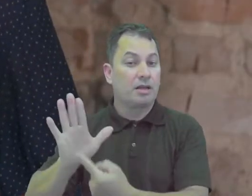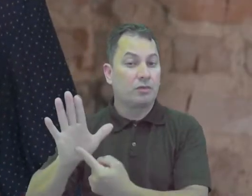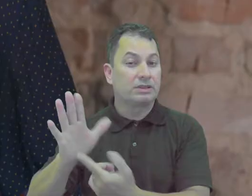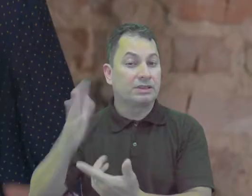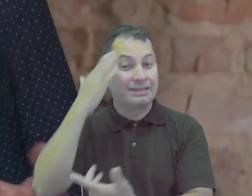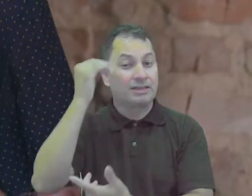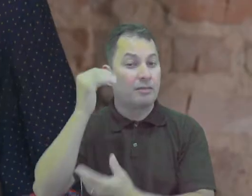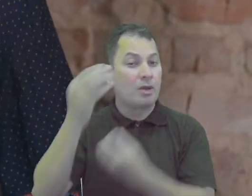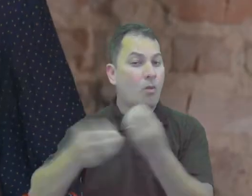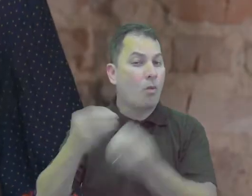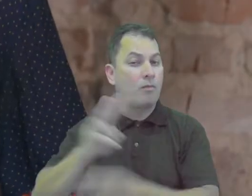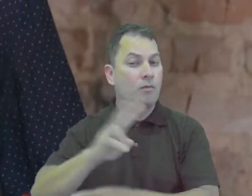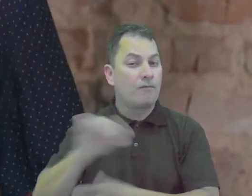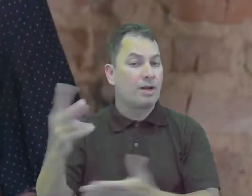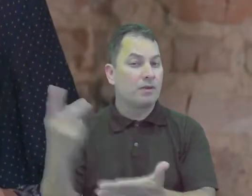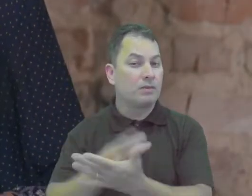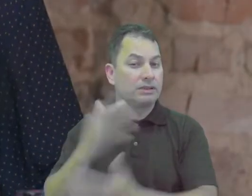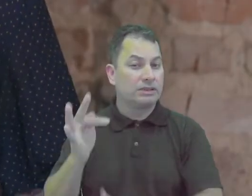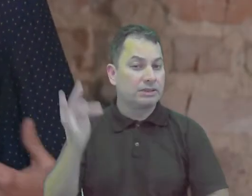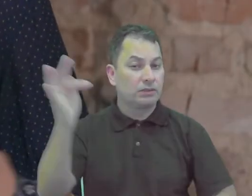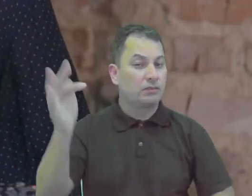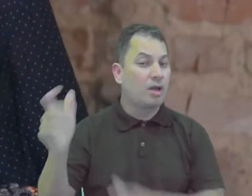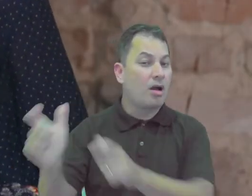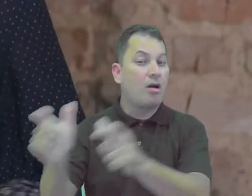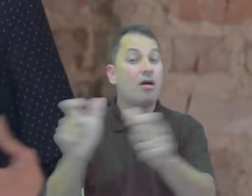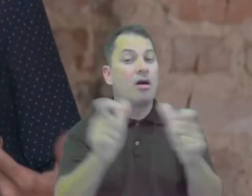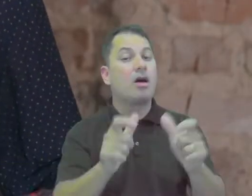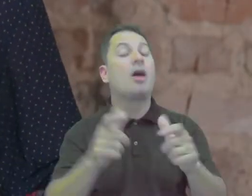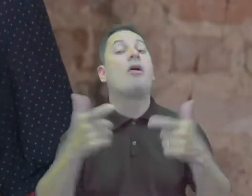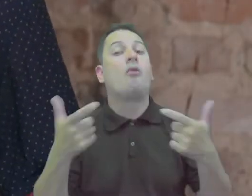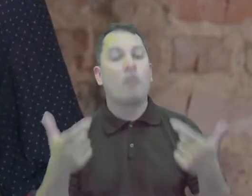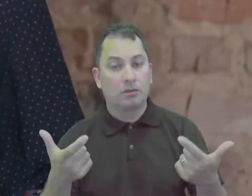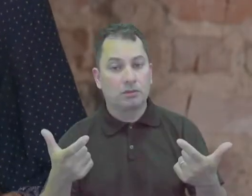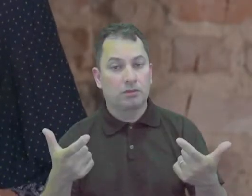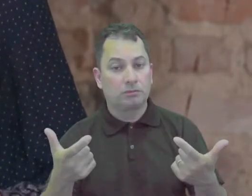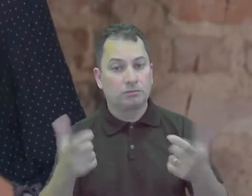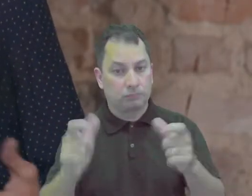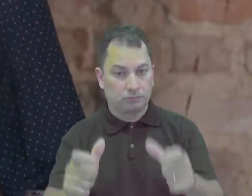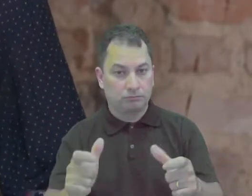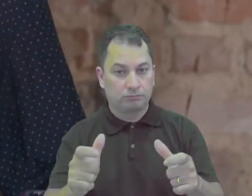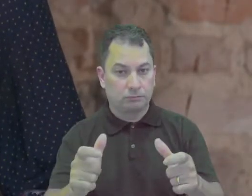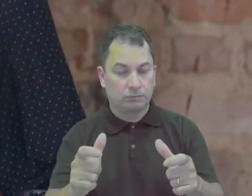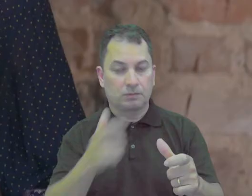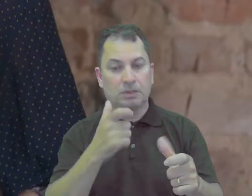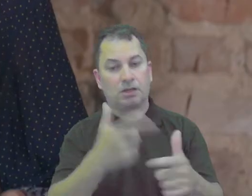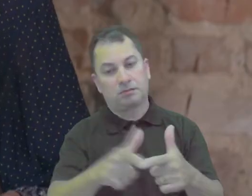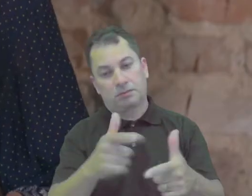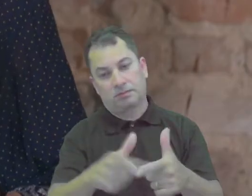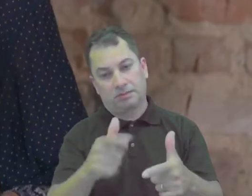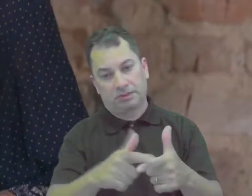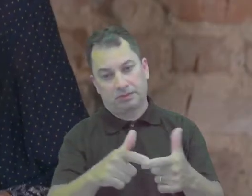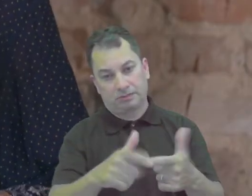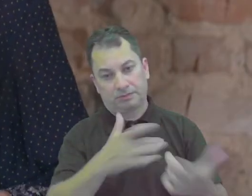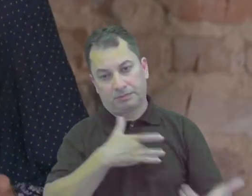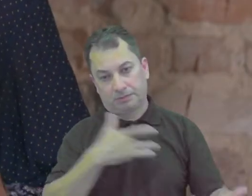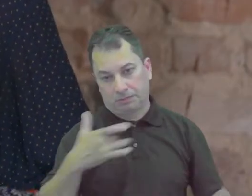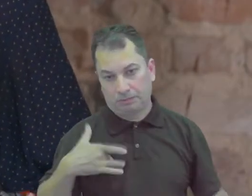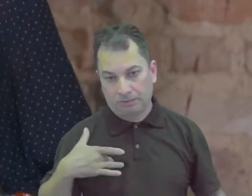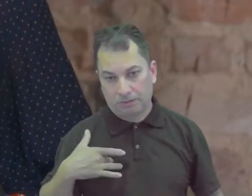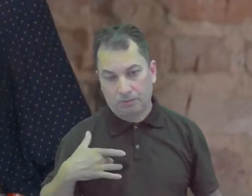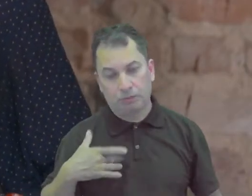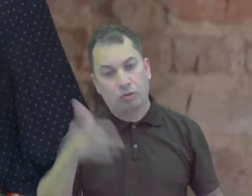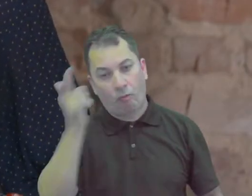estar possivelmente esses problemas de saúde e tentar agir de uma maneira proativa. E para isso, né, o